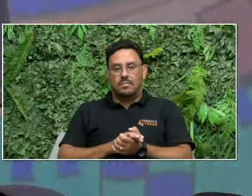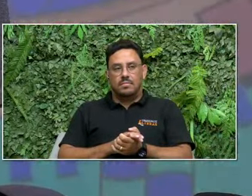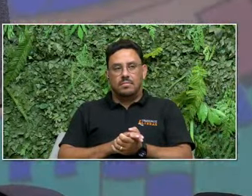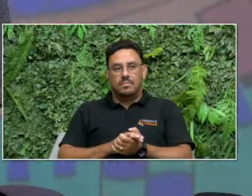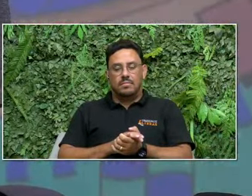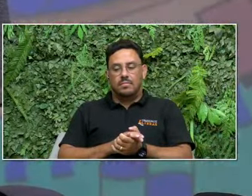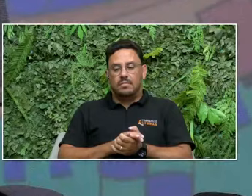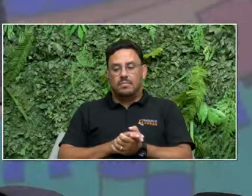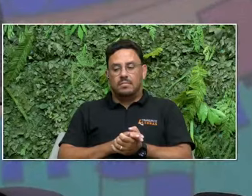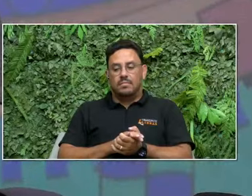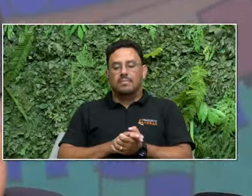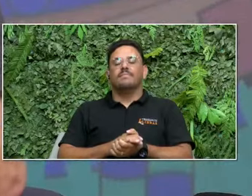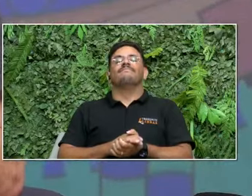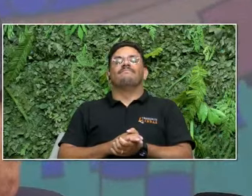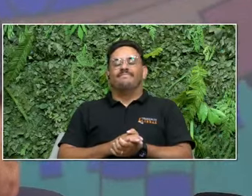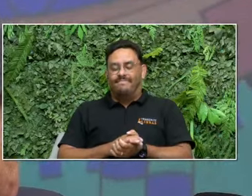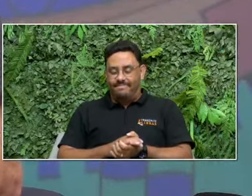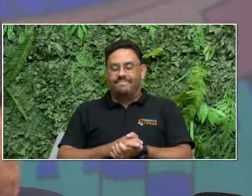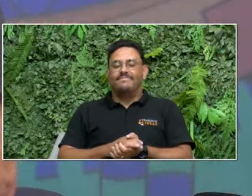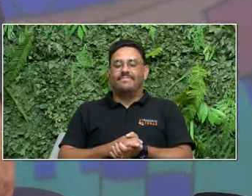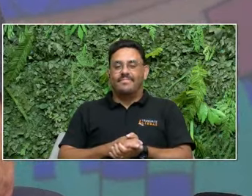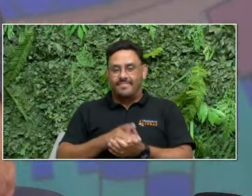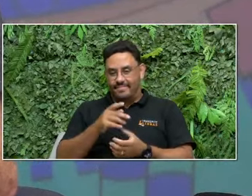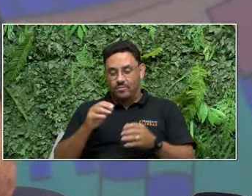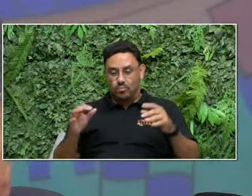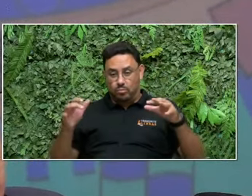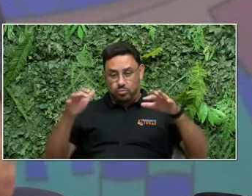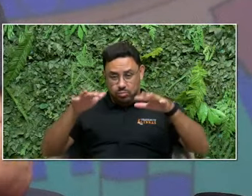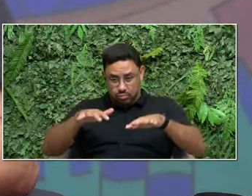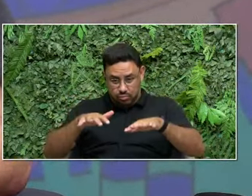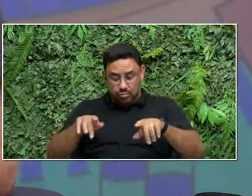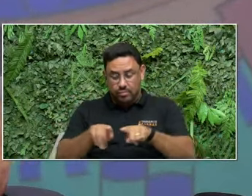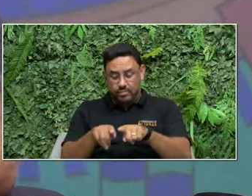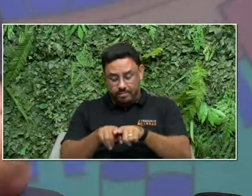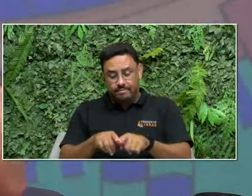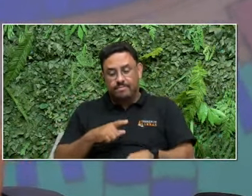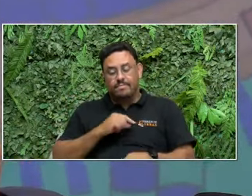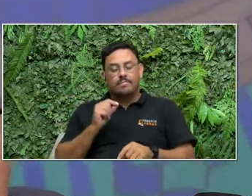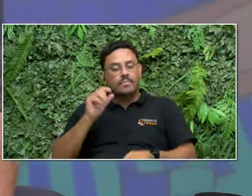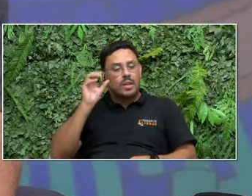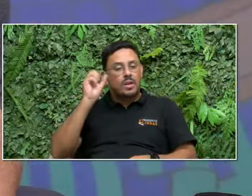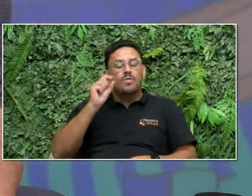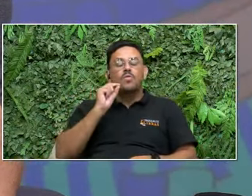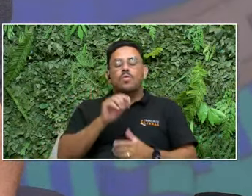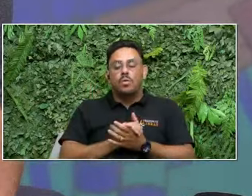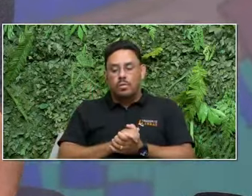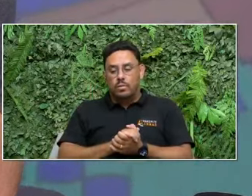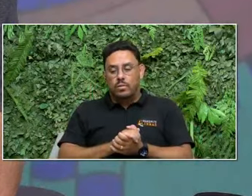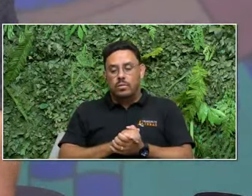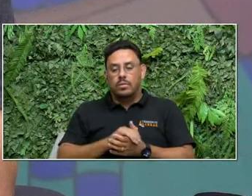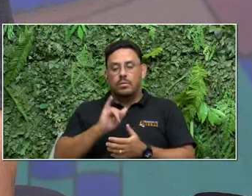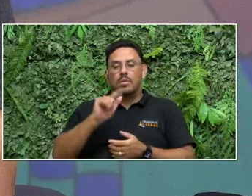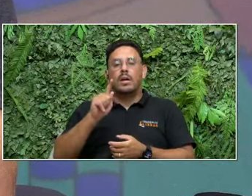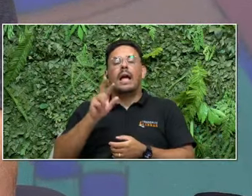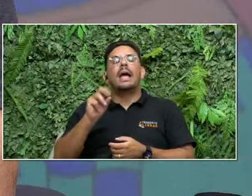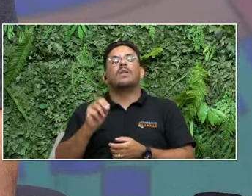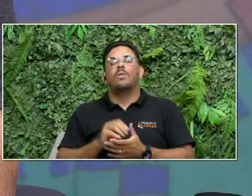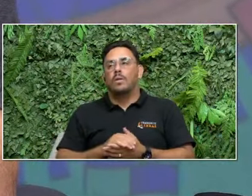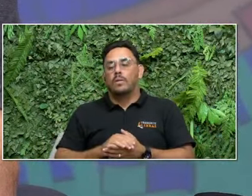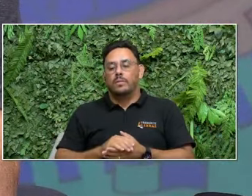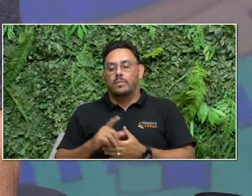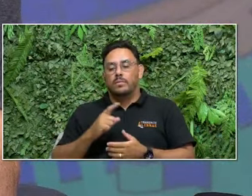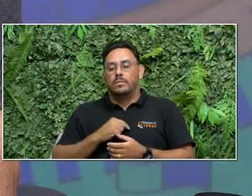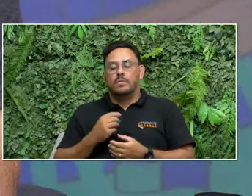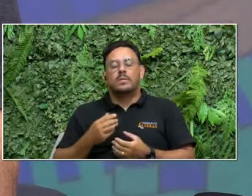céu é tá aí no meio da galera e Da galera né a gente tá ouvindo o povo Ô Igor oi